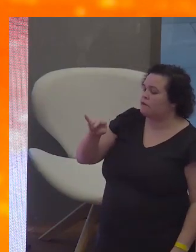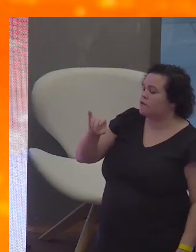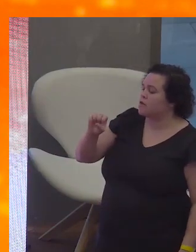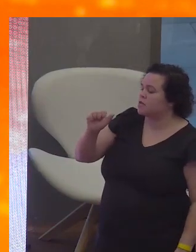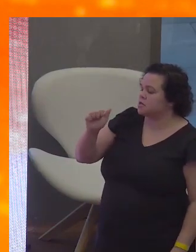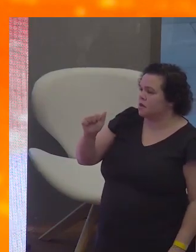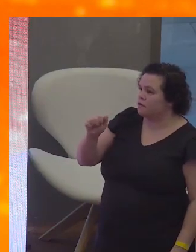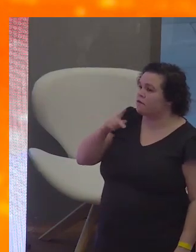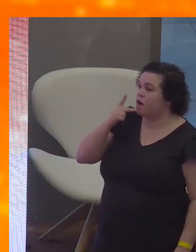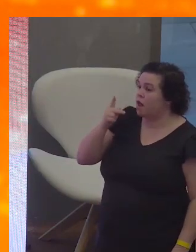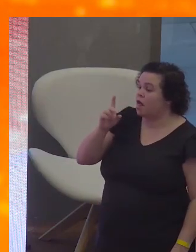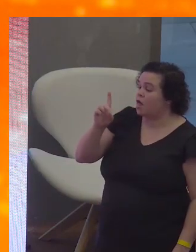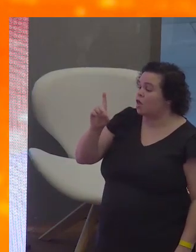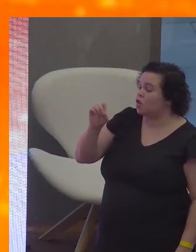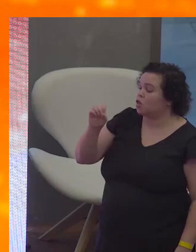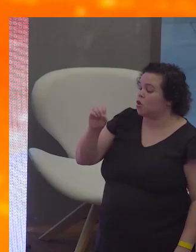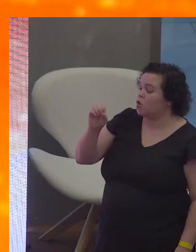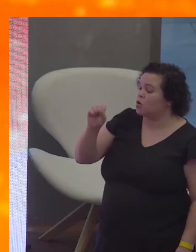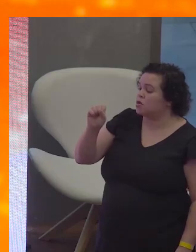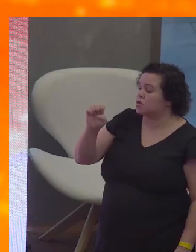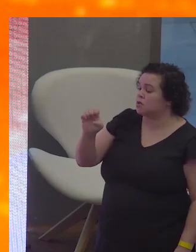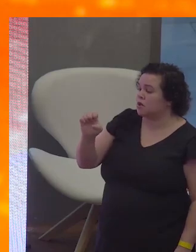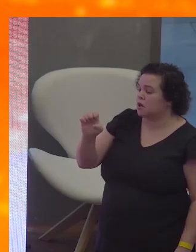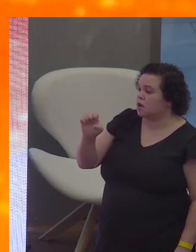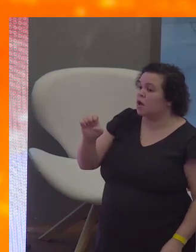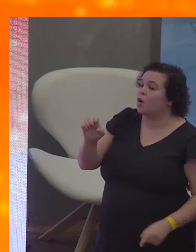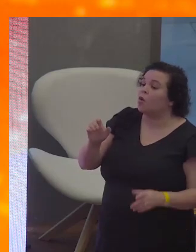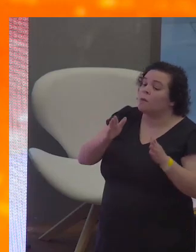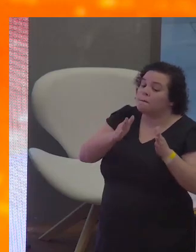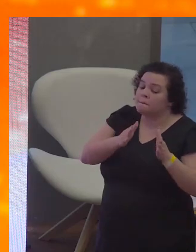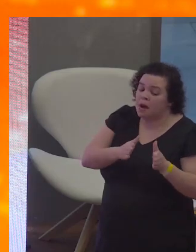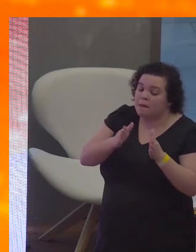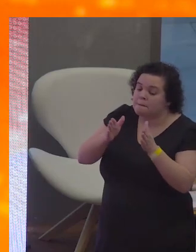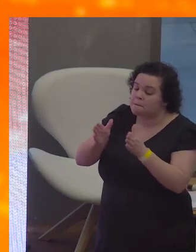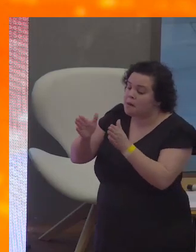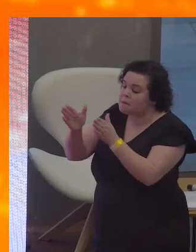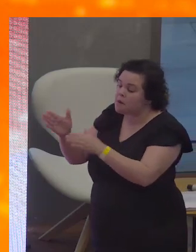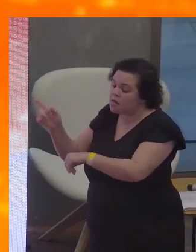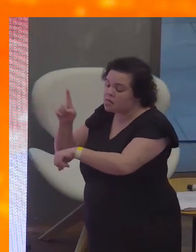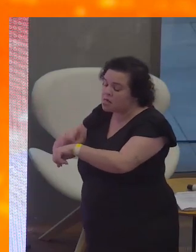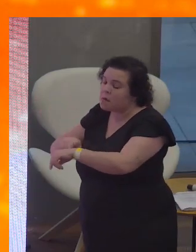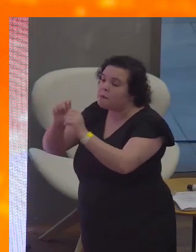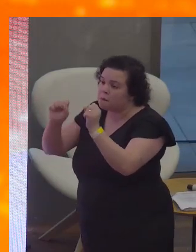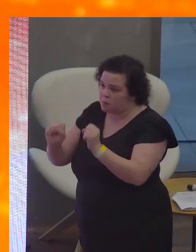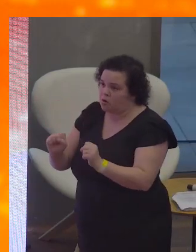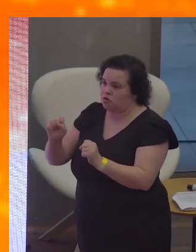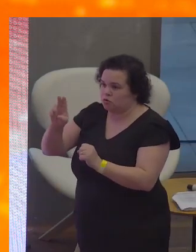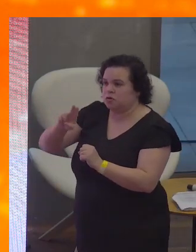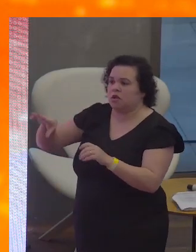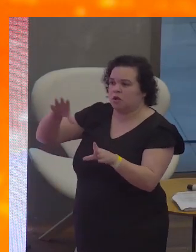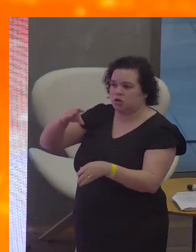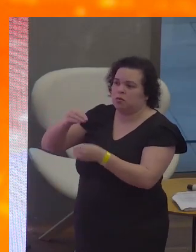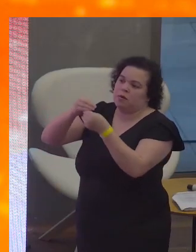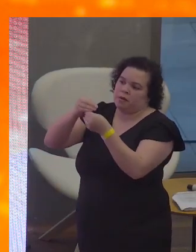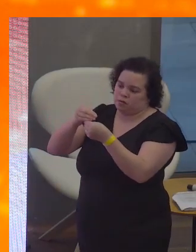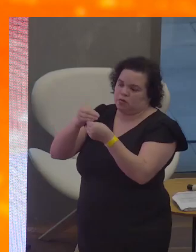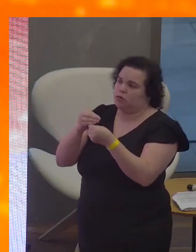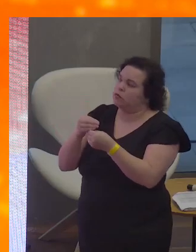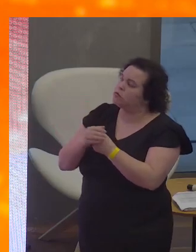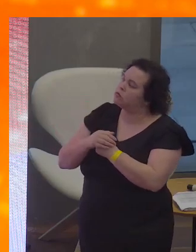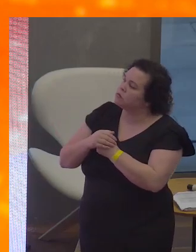dose. Ela diz em que intervalo de dose você pode colocar enquanto suplemento. E é por